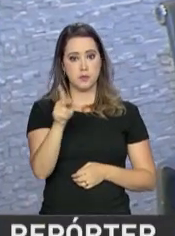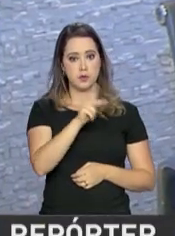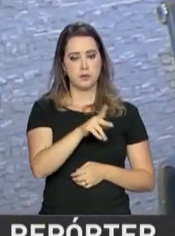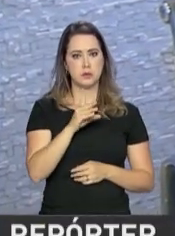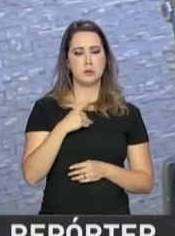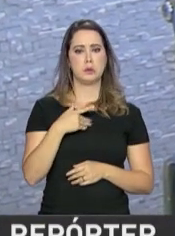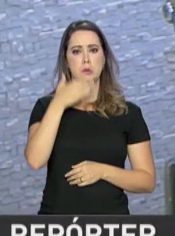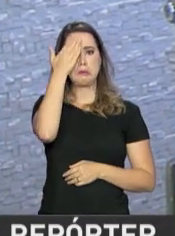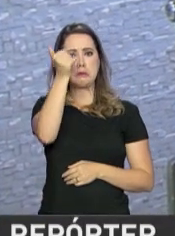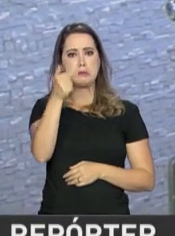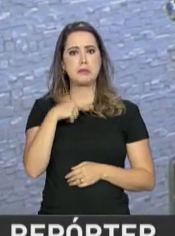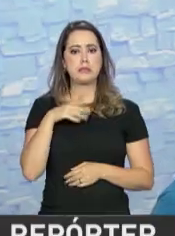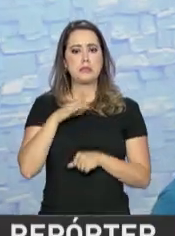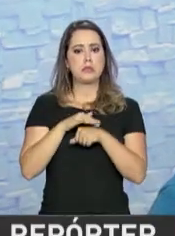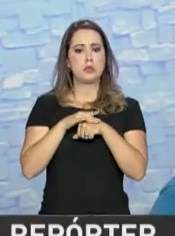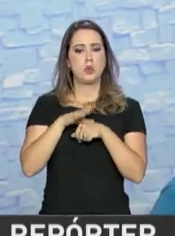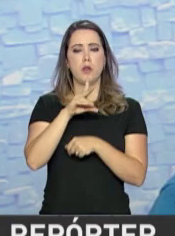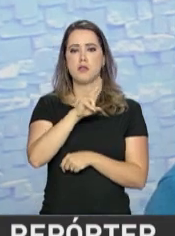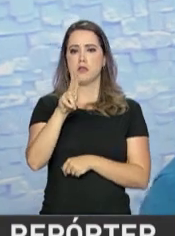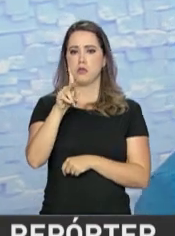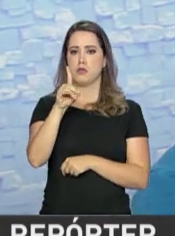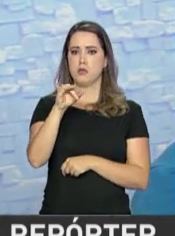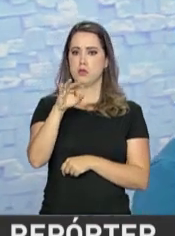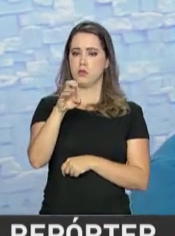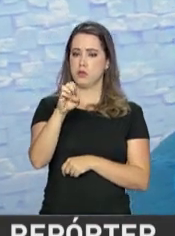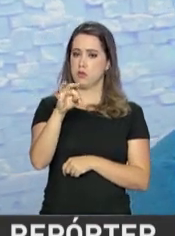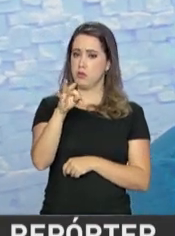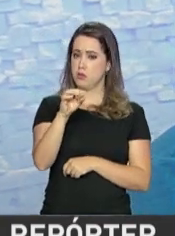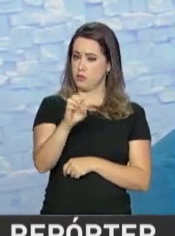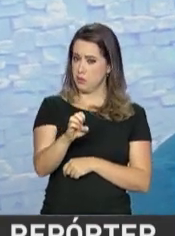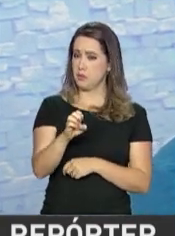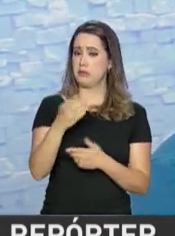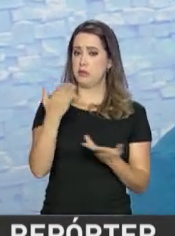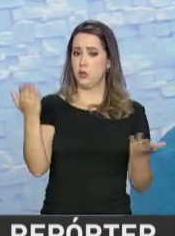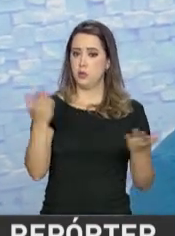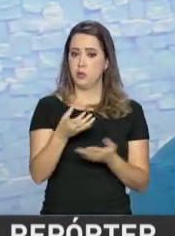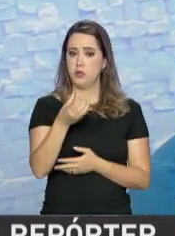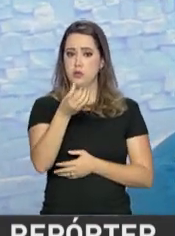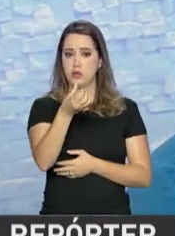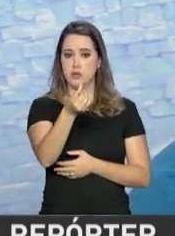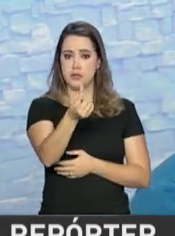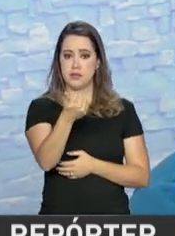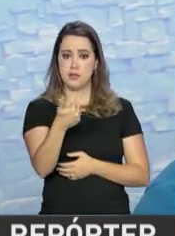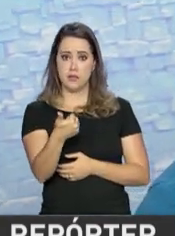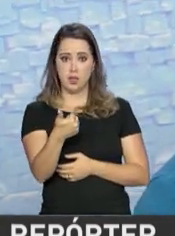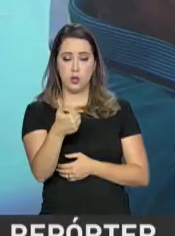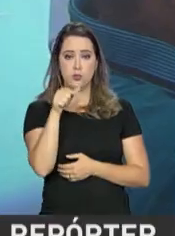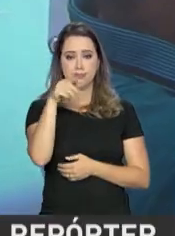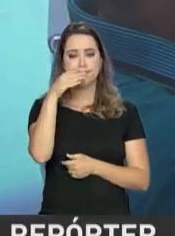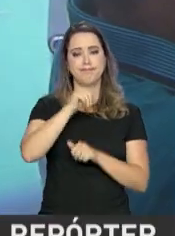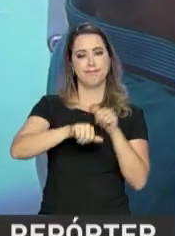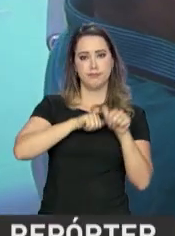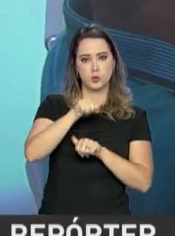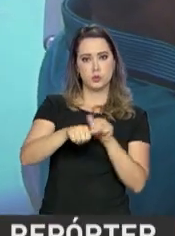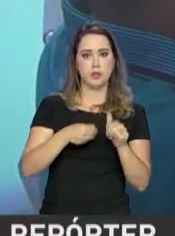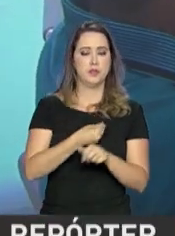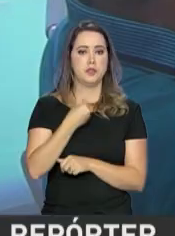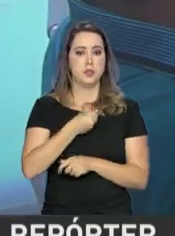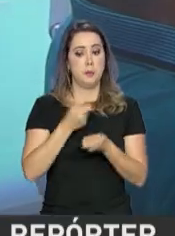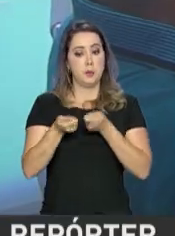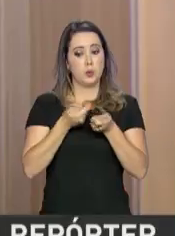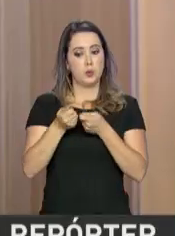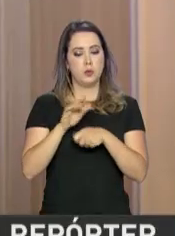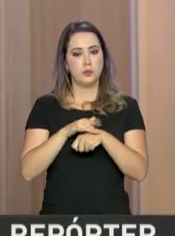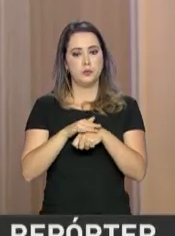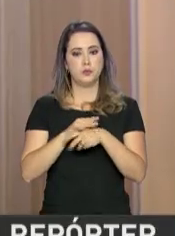descobriu que tem diabetes hoje aos 61 anos ele conta que teve de mudar hábitos para controlar a